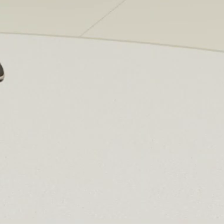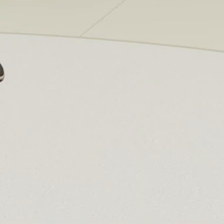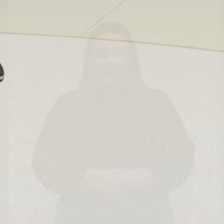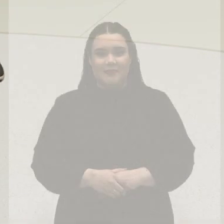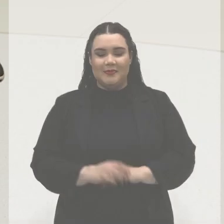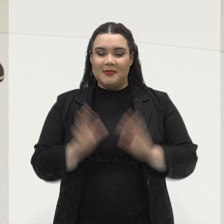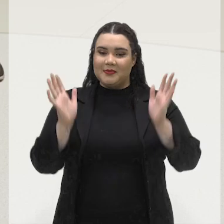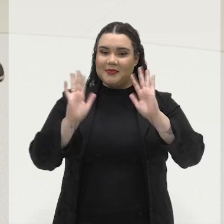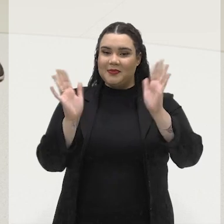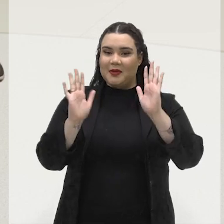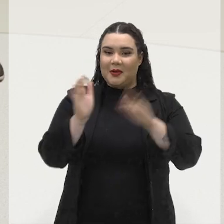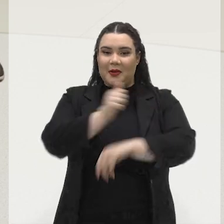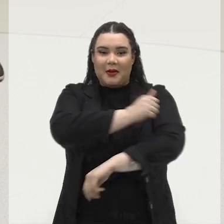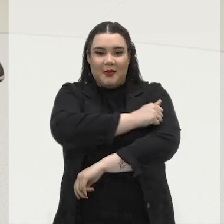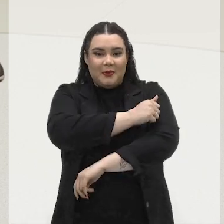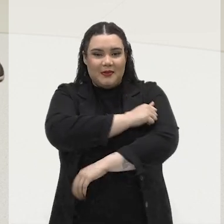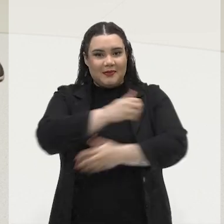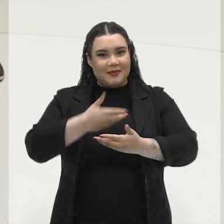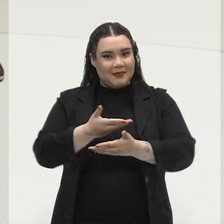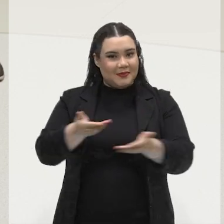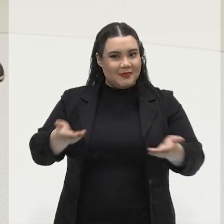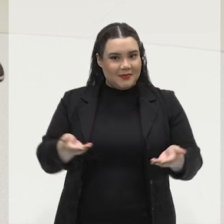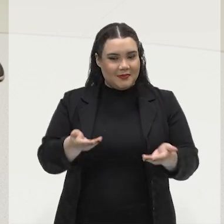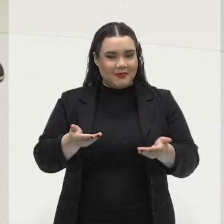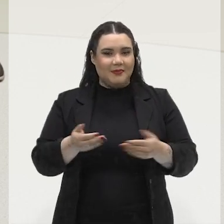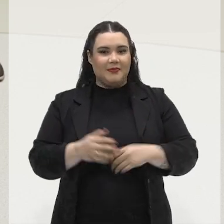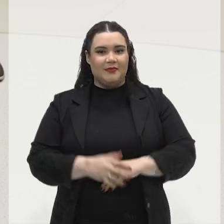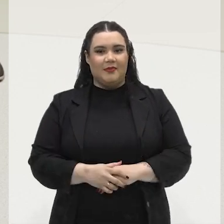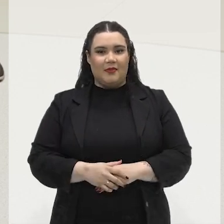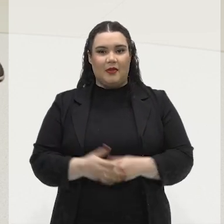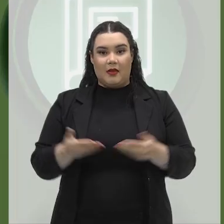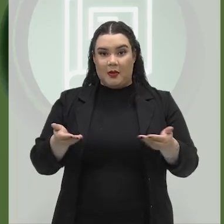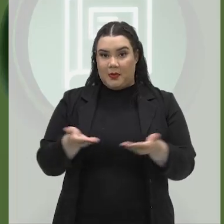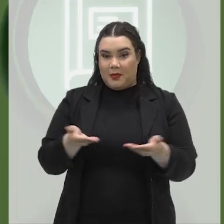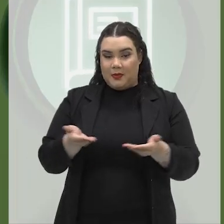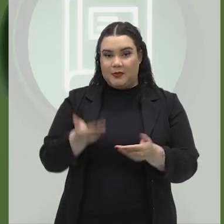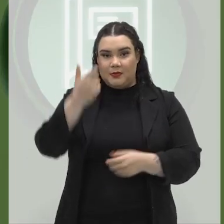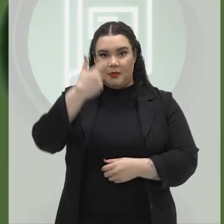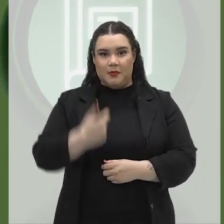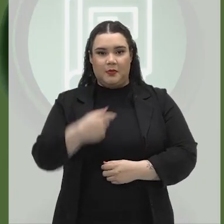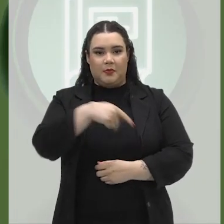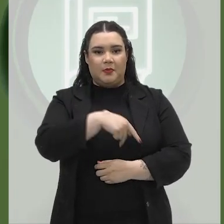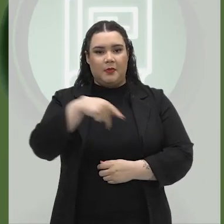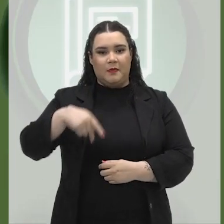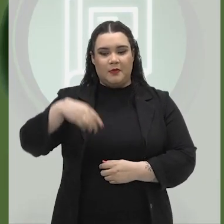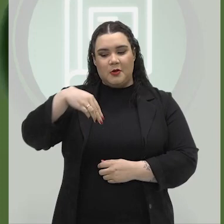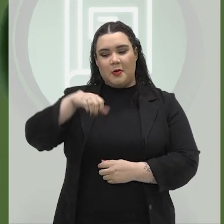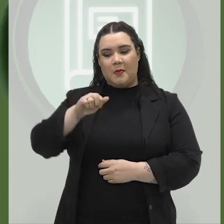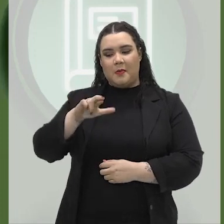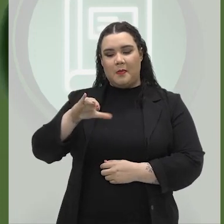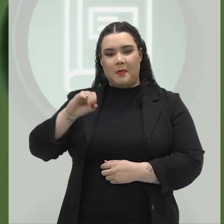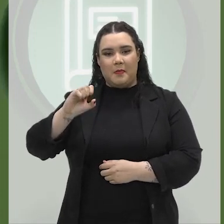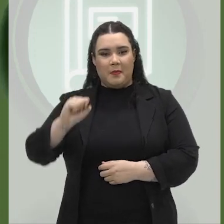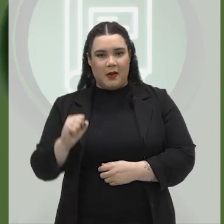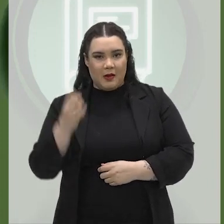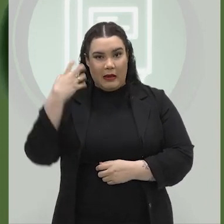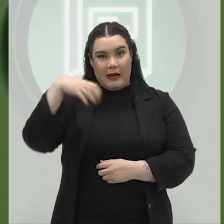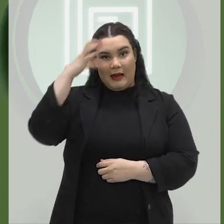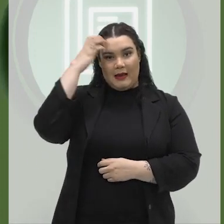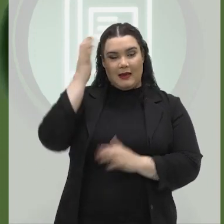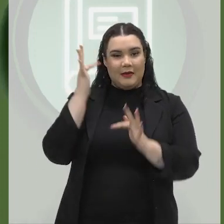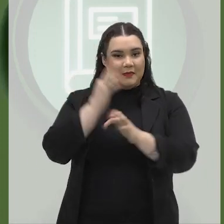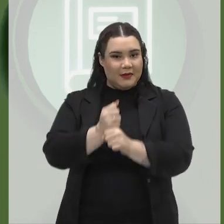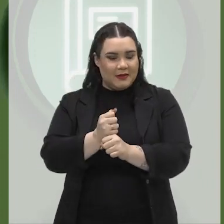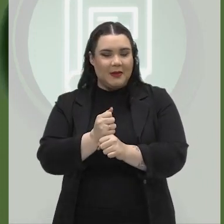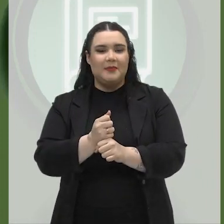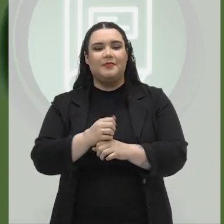Olá, queridos alunos e queridas alunas. Estou eu aqui, professor Marcos Kelvin, o Lorde da